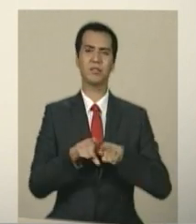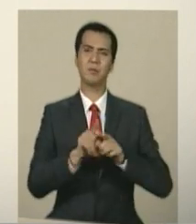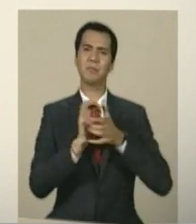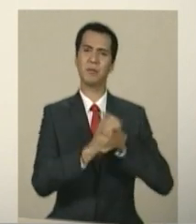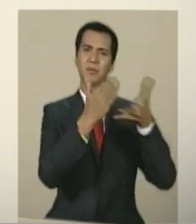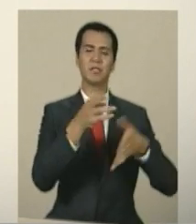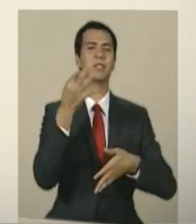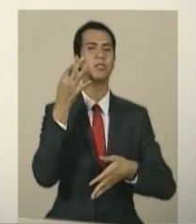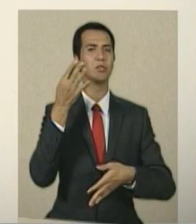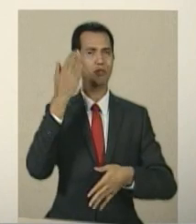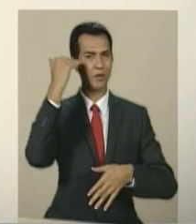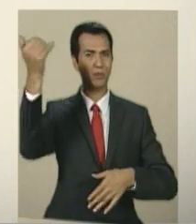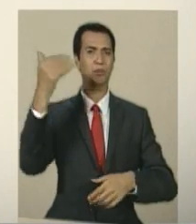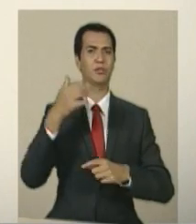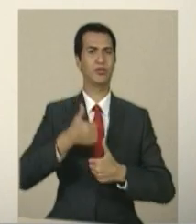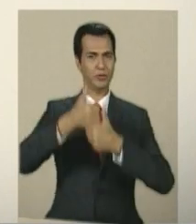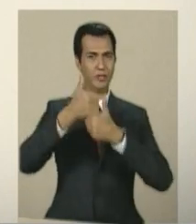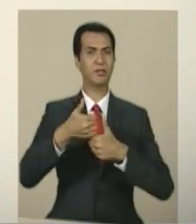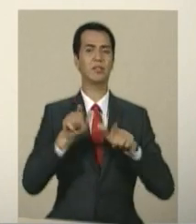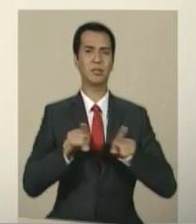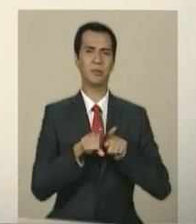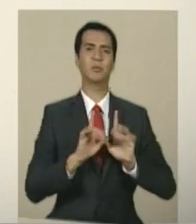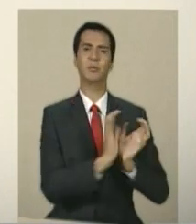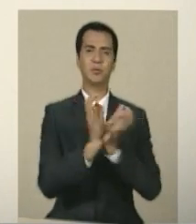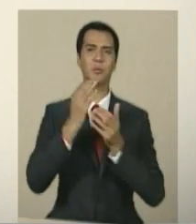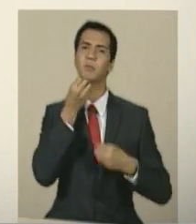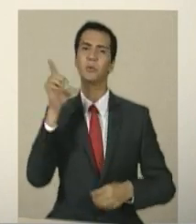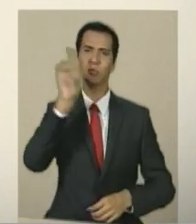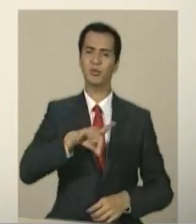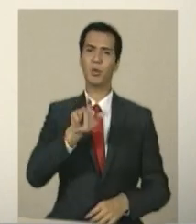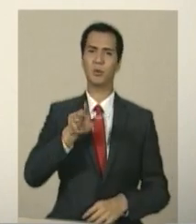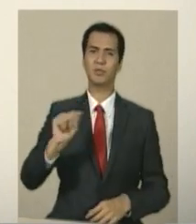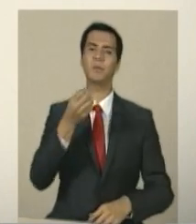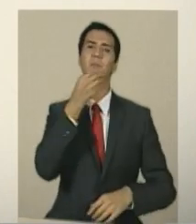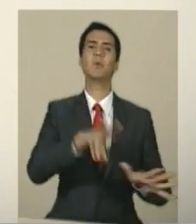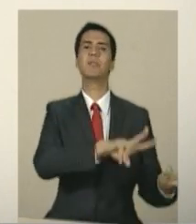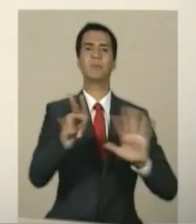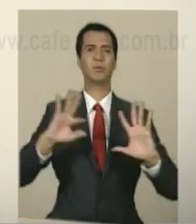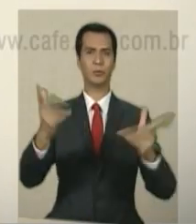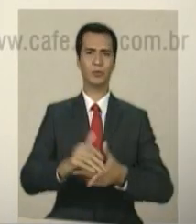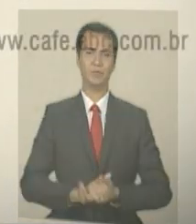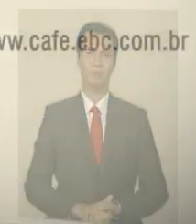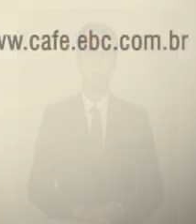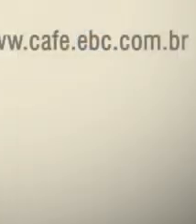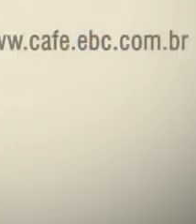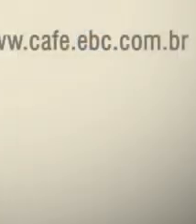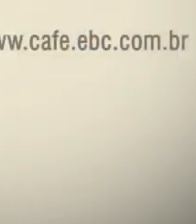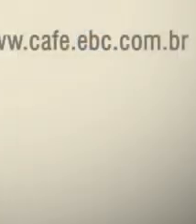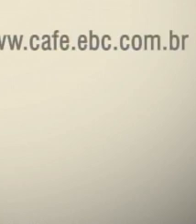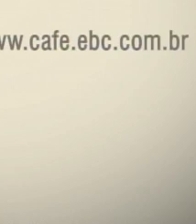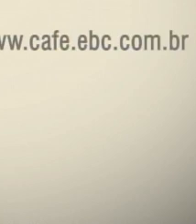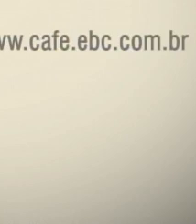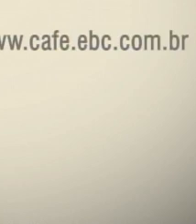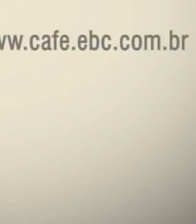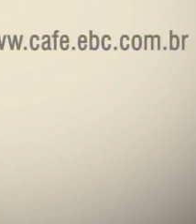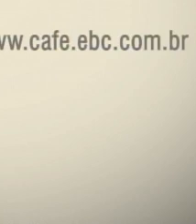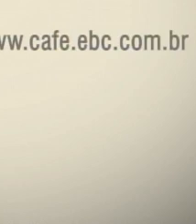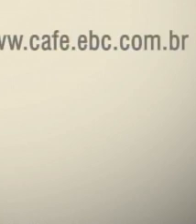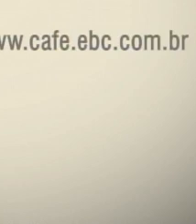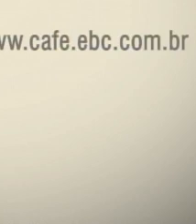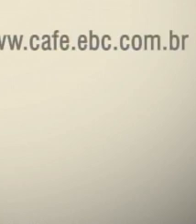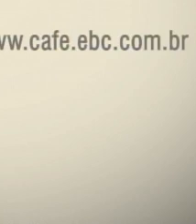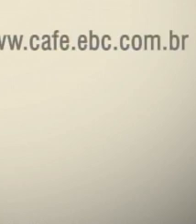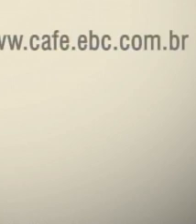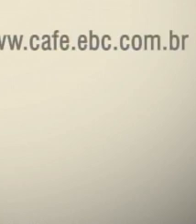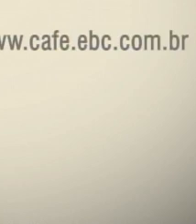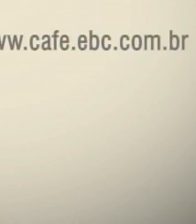treinadores e à suas equipes Bom dia Luciano e uma boa semana a todos você pode acessar este programa na internet o